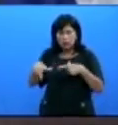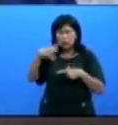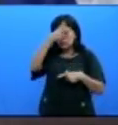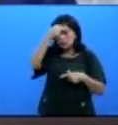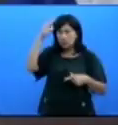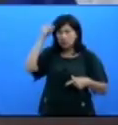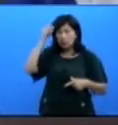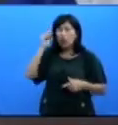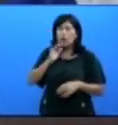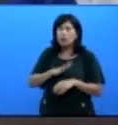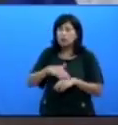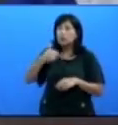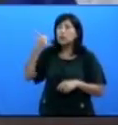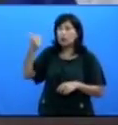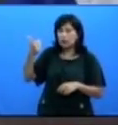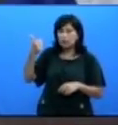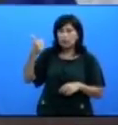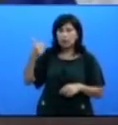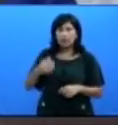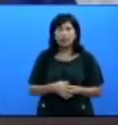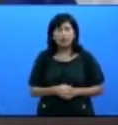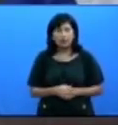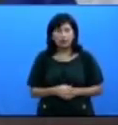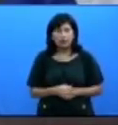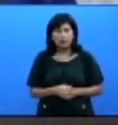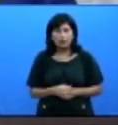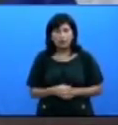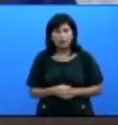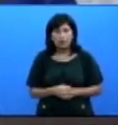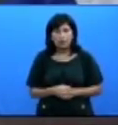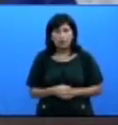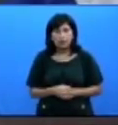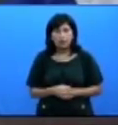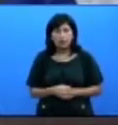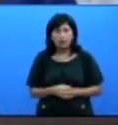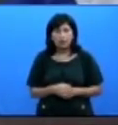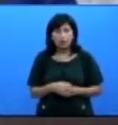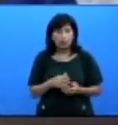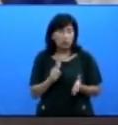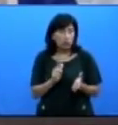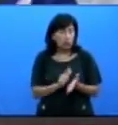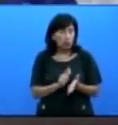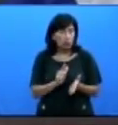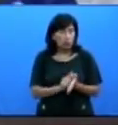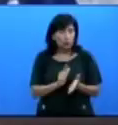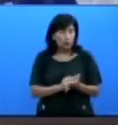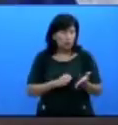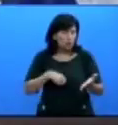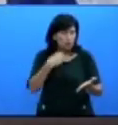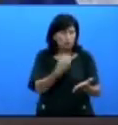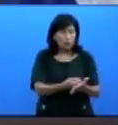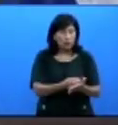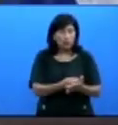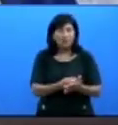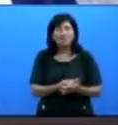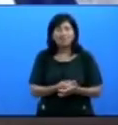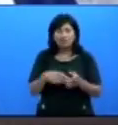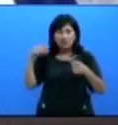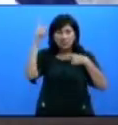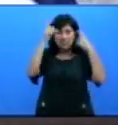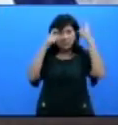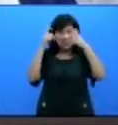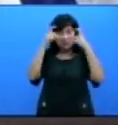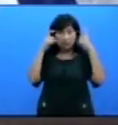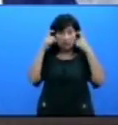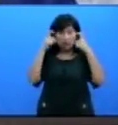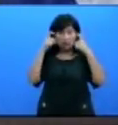0,5% no percentual aplicado em folha de pagamento. Então, essas preocupações estão presentes, porque quando a